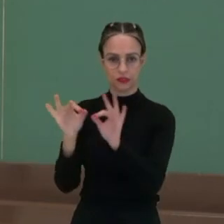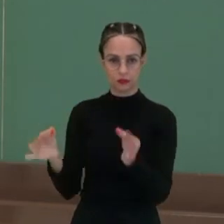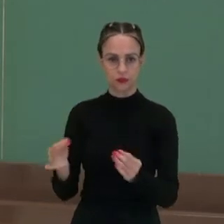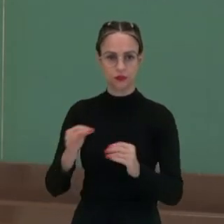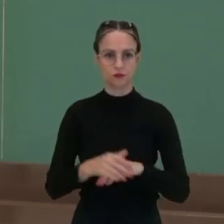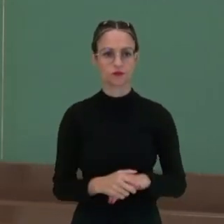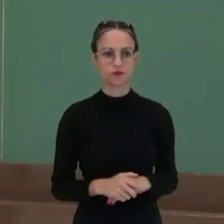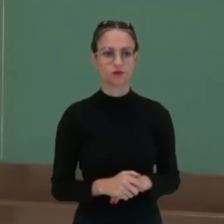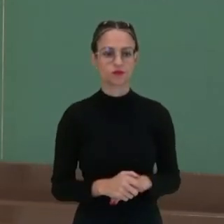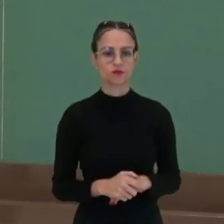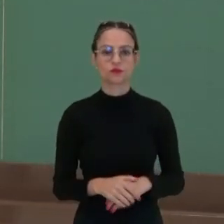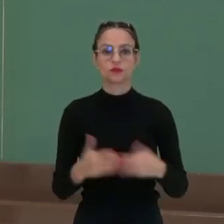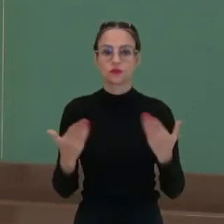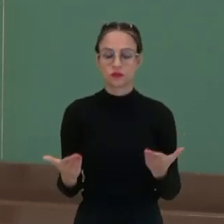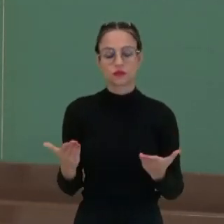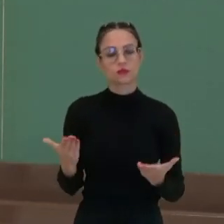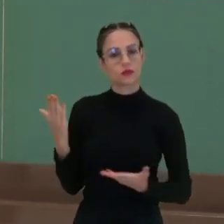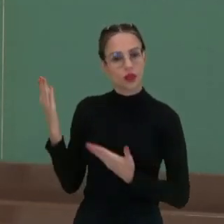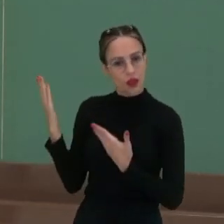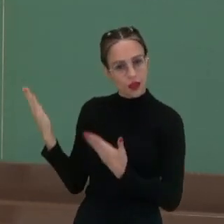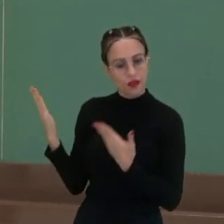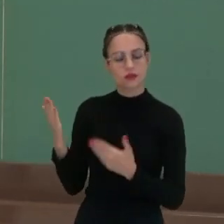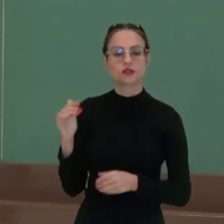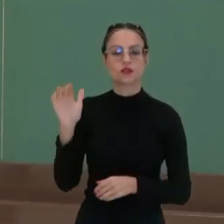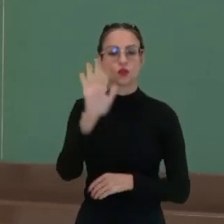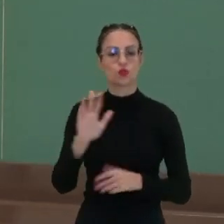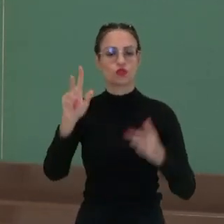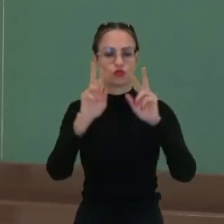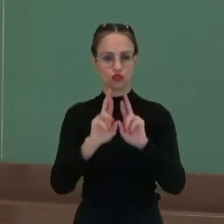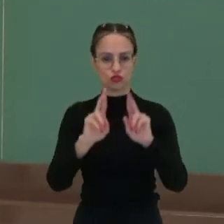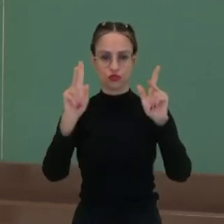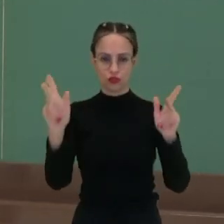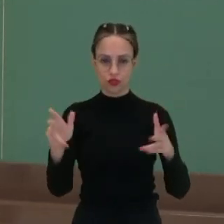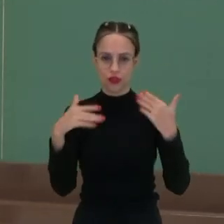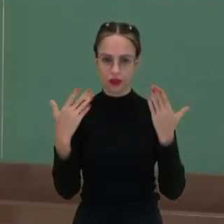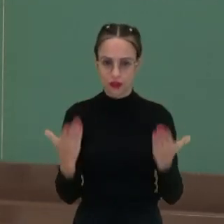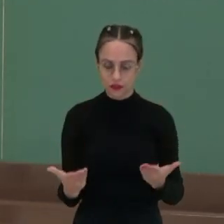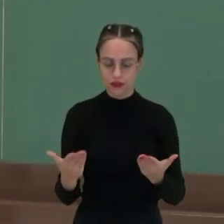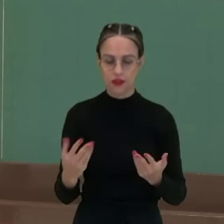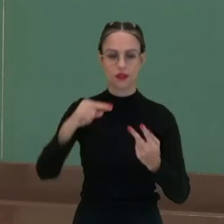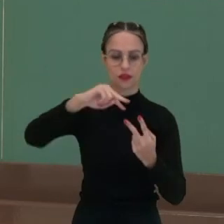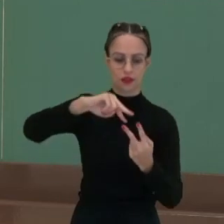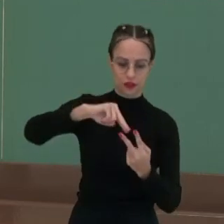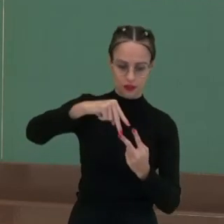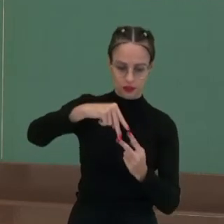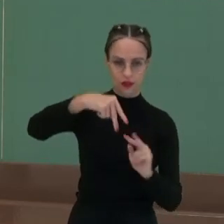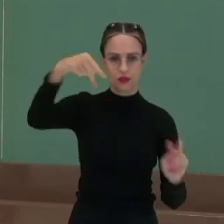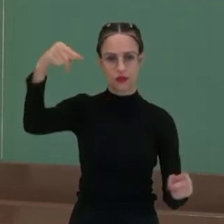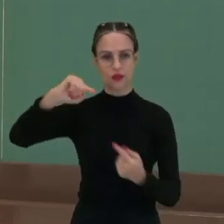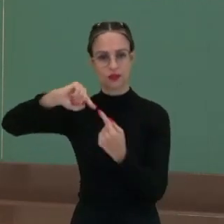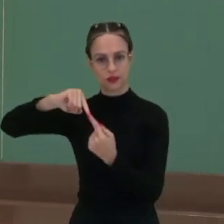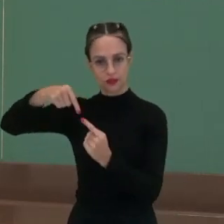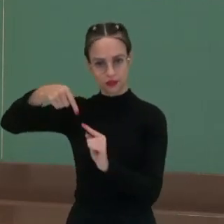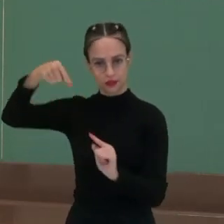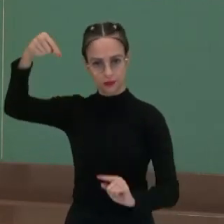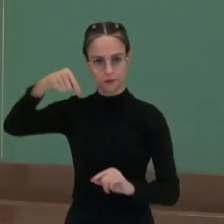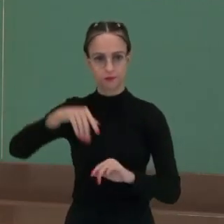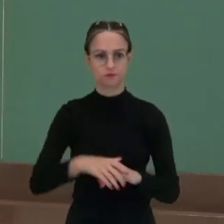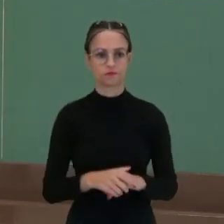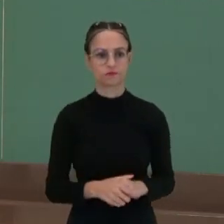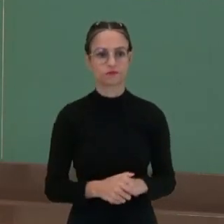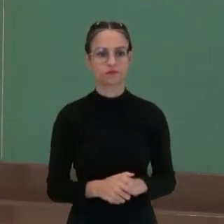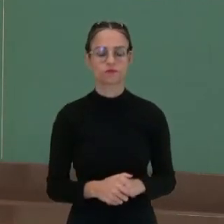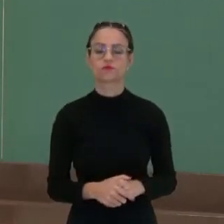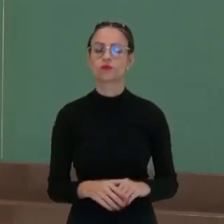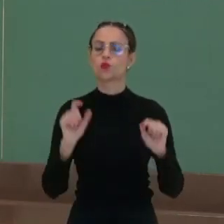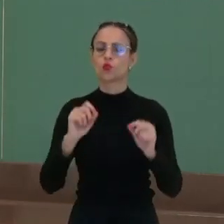simples, ok? Então, essas são as diferenças entre DNA e RNA.